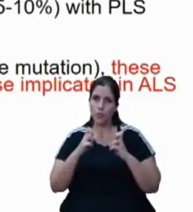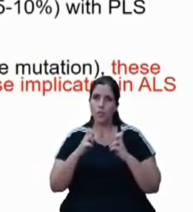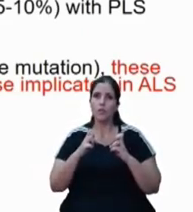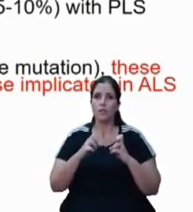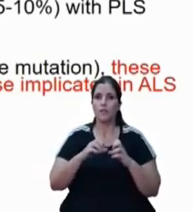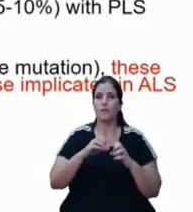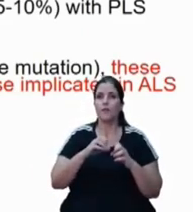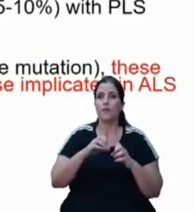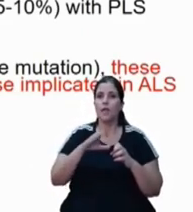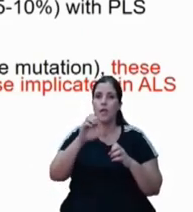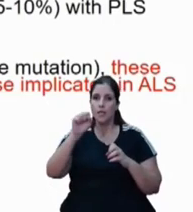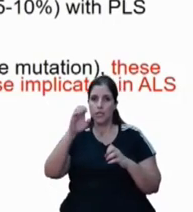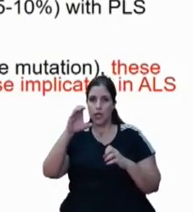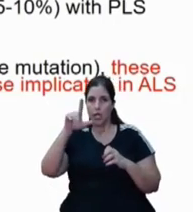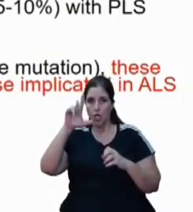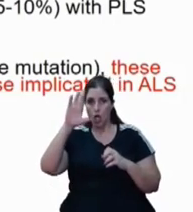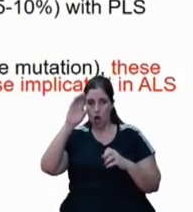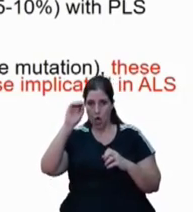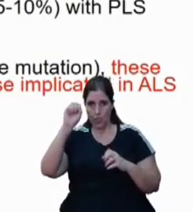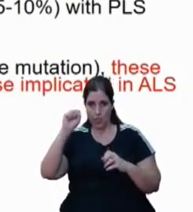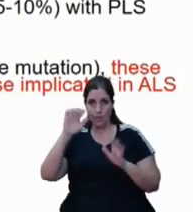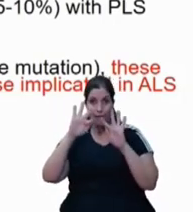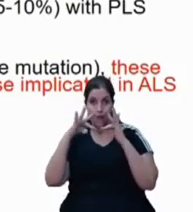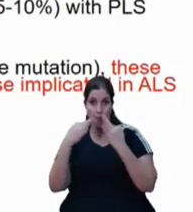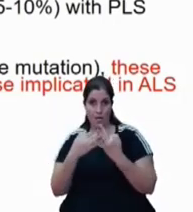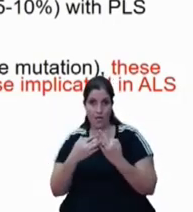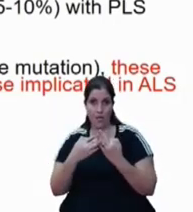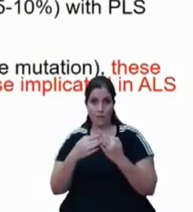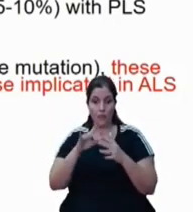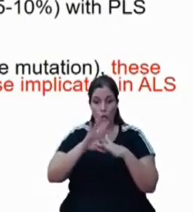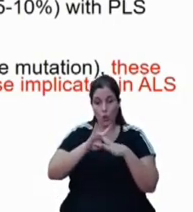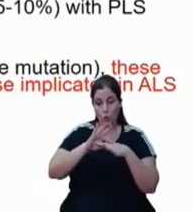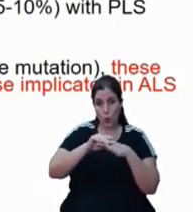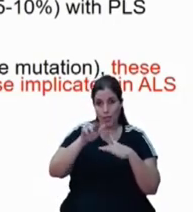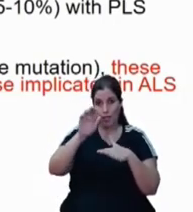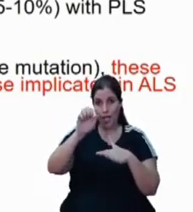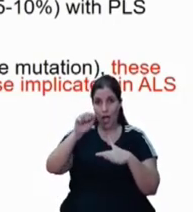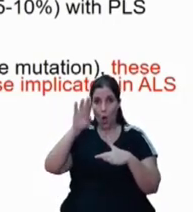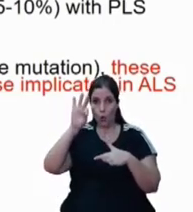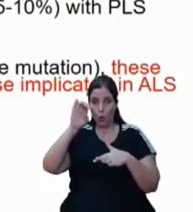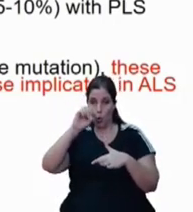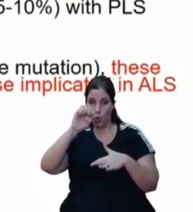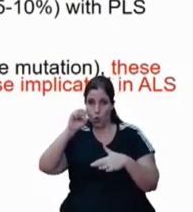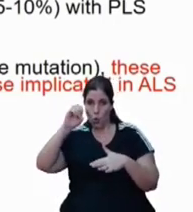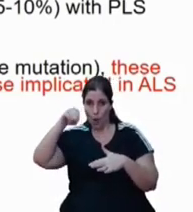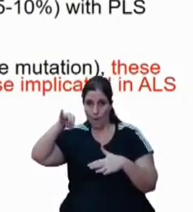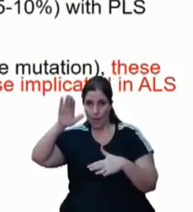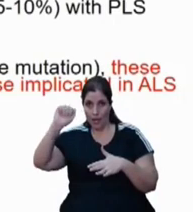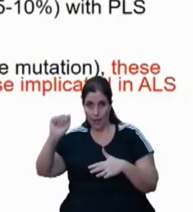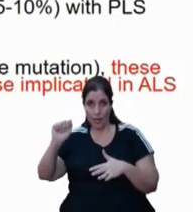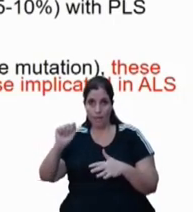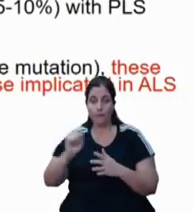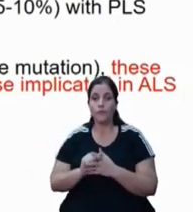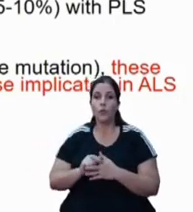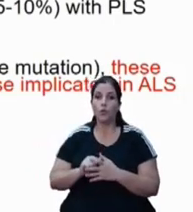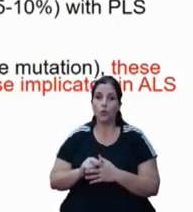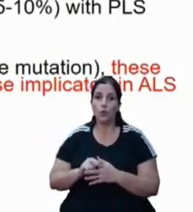lateral primária familiar juvenil, doença autossômica recessiva devido à mutação do gene